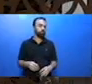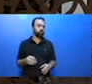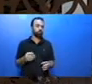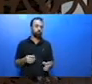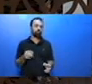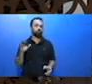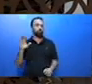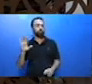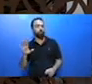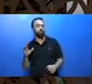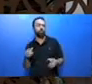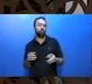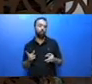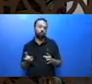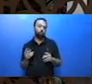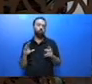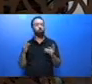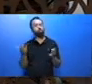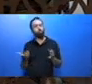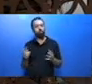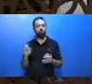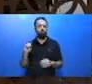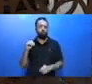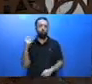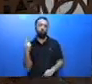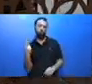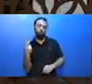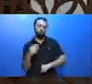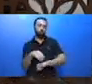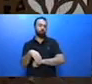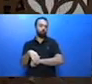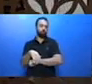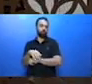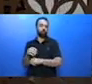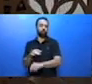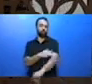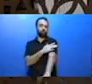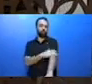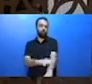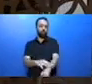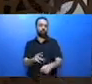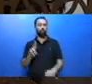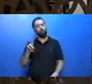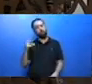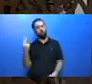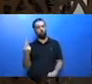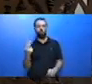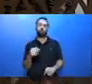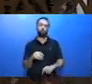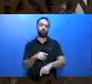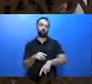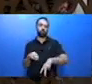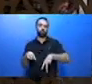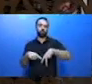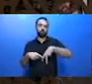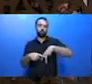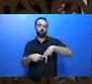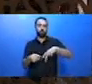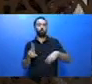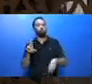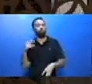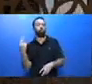minhas pernas, posso medir o comprimento, a